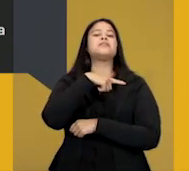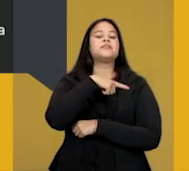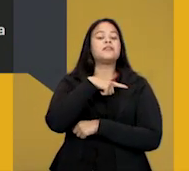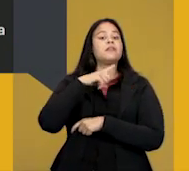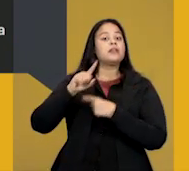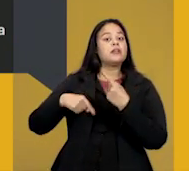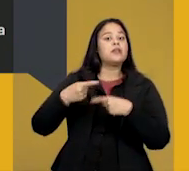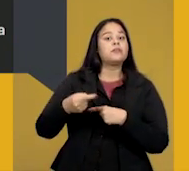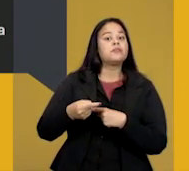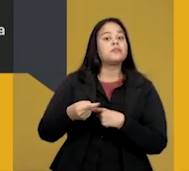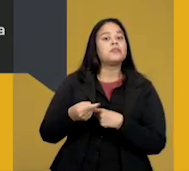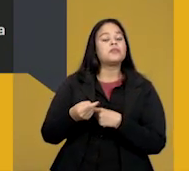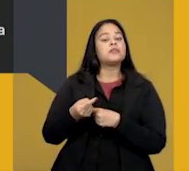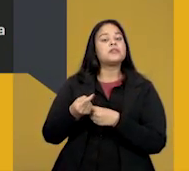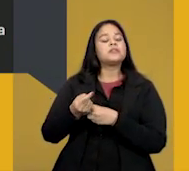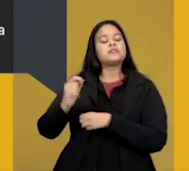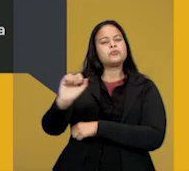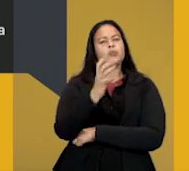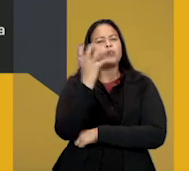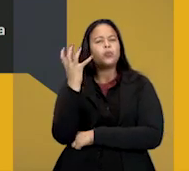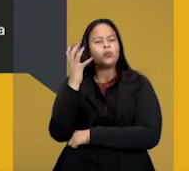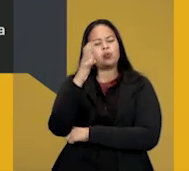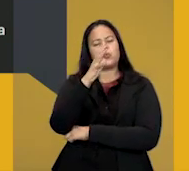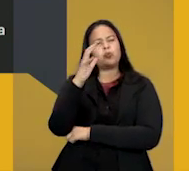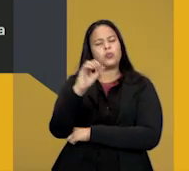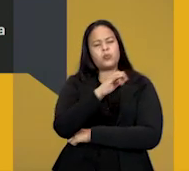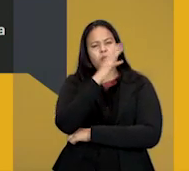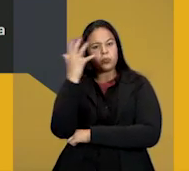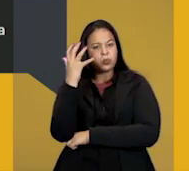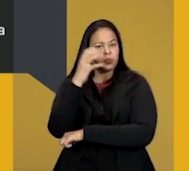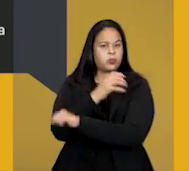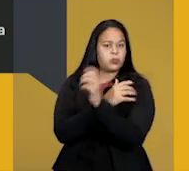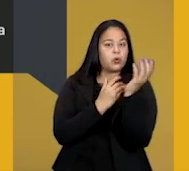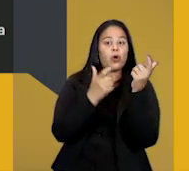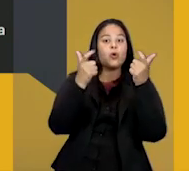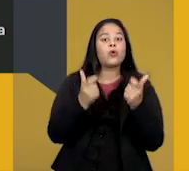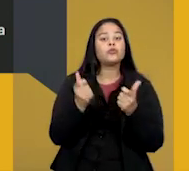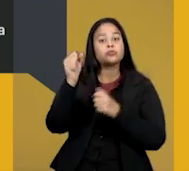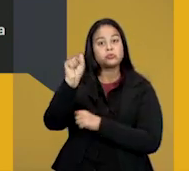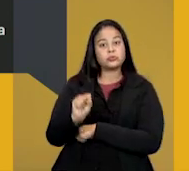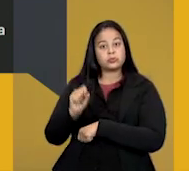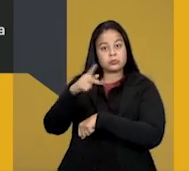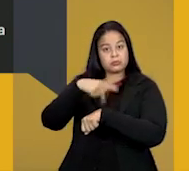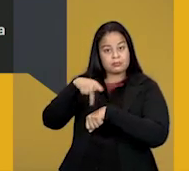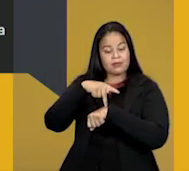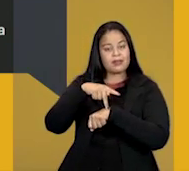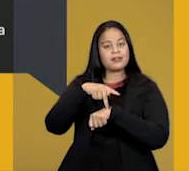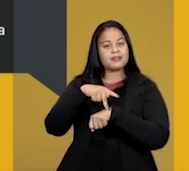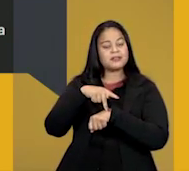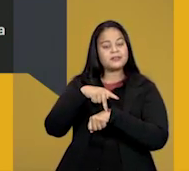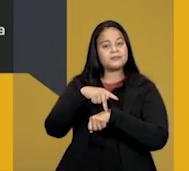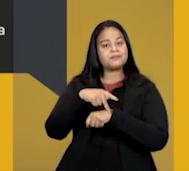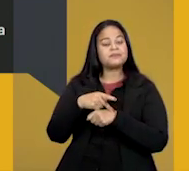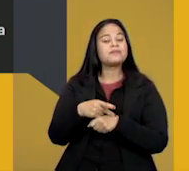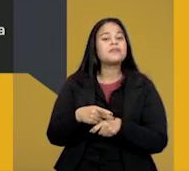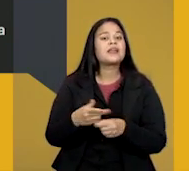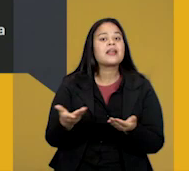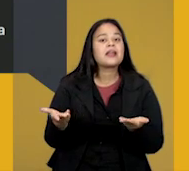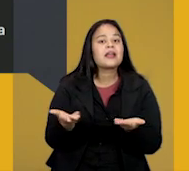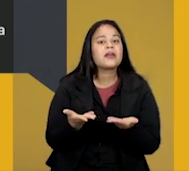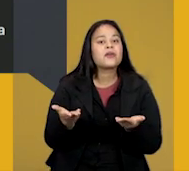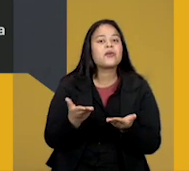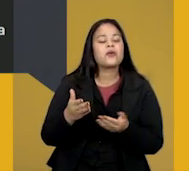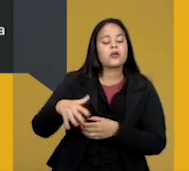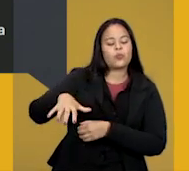depois da ocupação da Mata Atlântica, ela disseminou-se no sul do país. e mais recentemente ocupou toda a